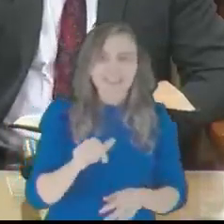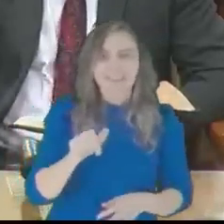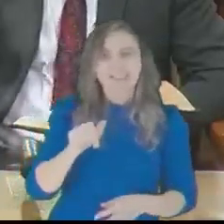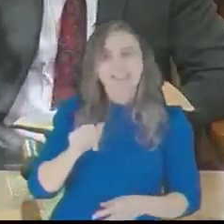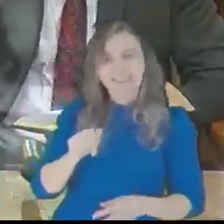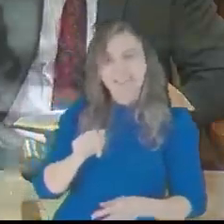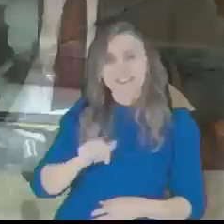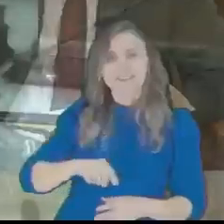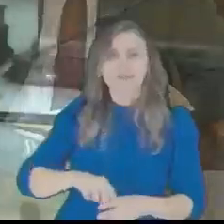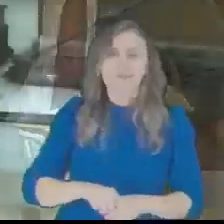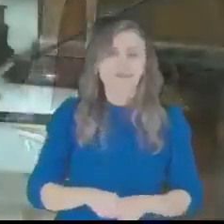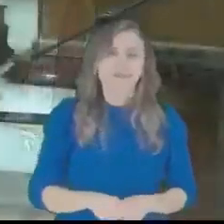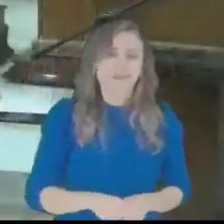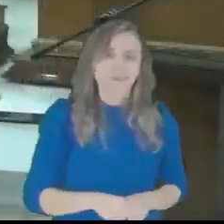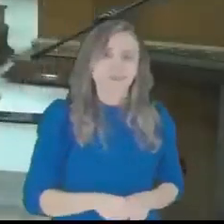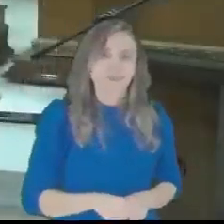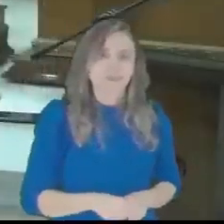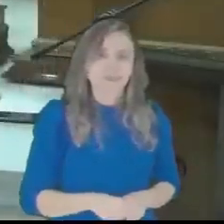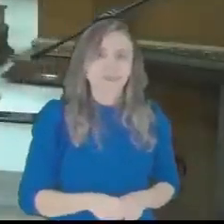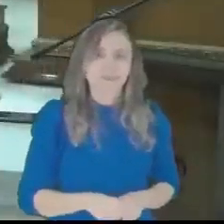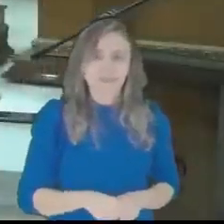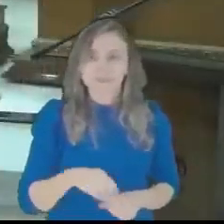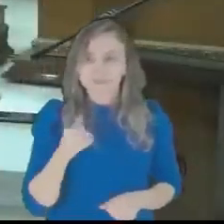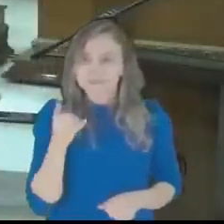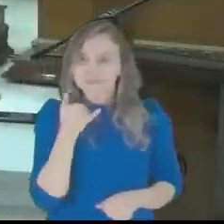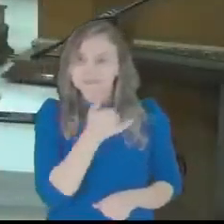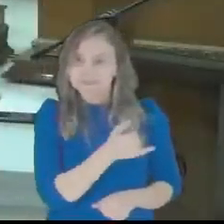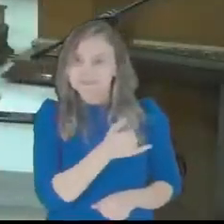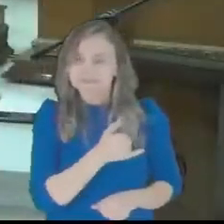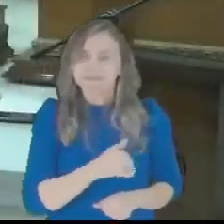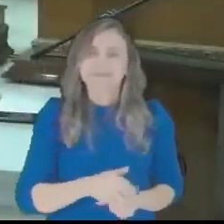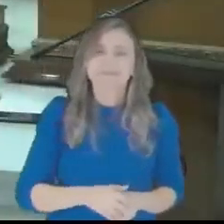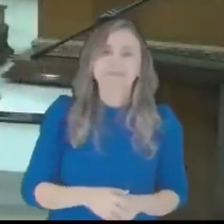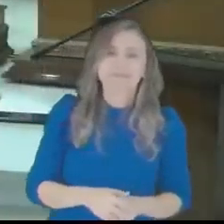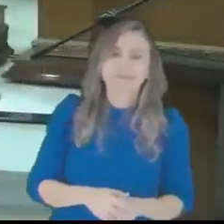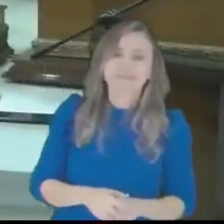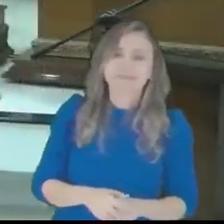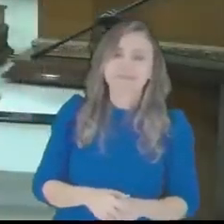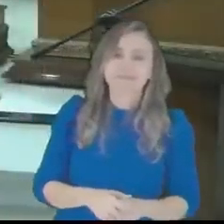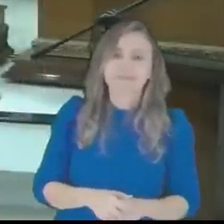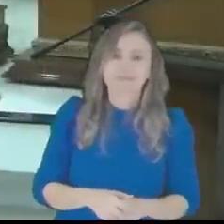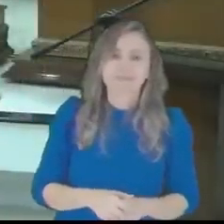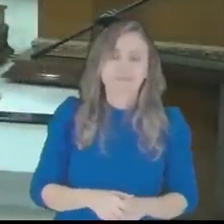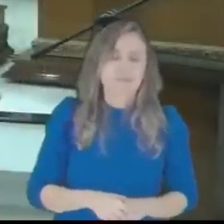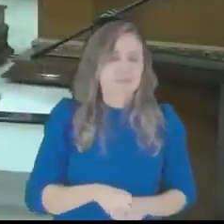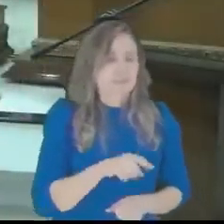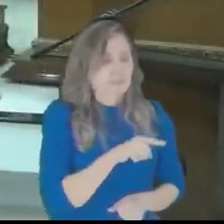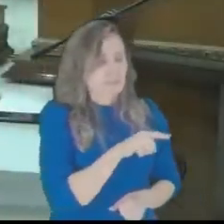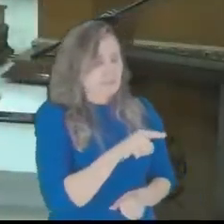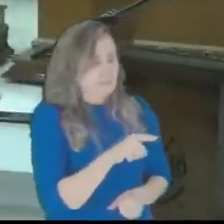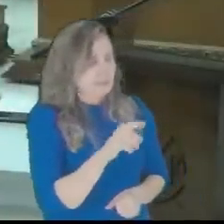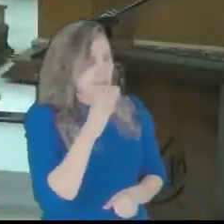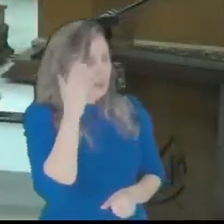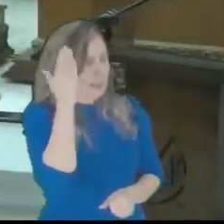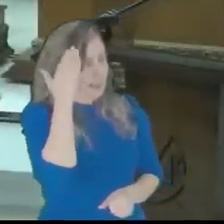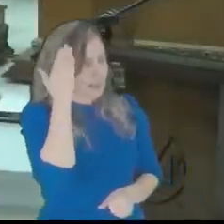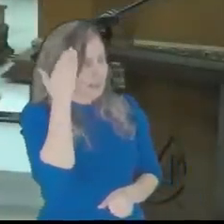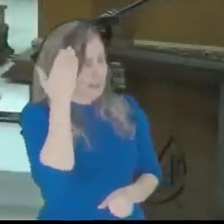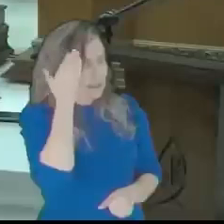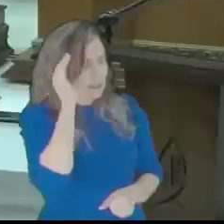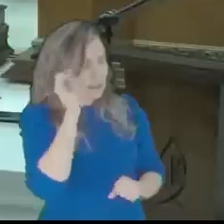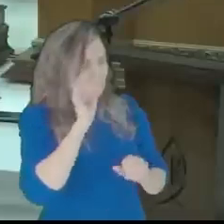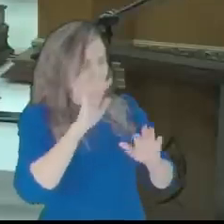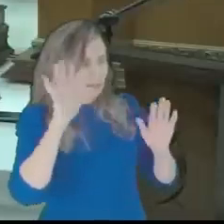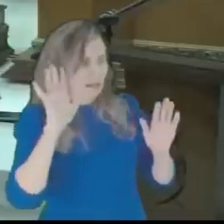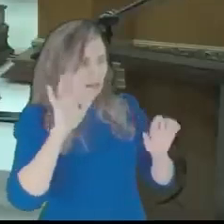eles. Versículo 7. E disse-lhes: não vos pertence saber os tempos ou